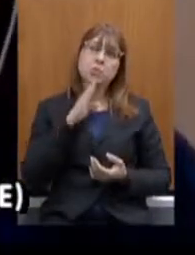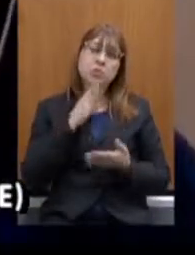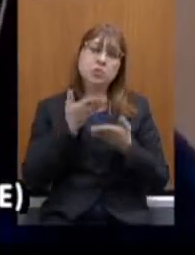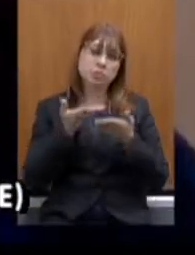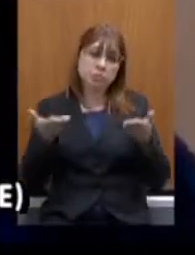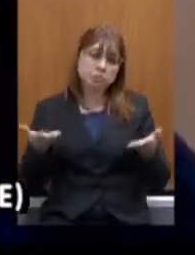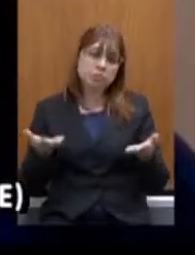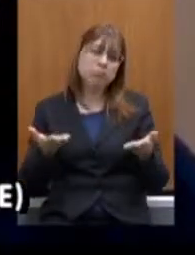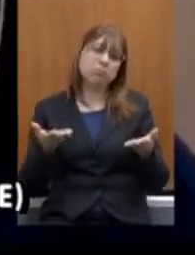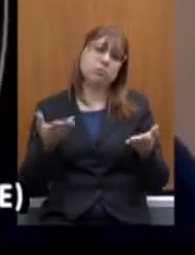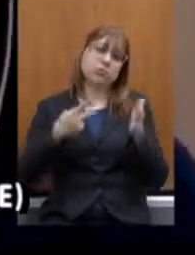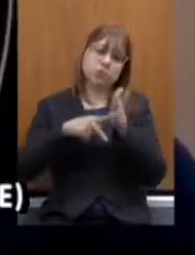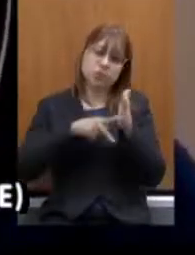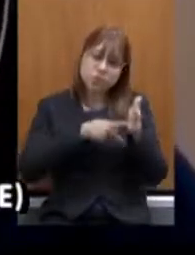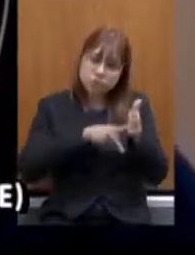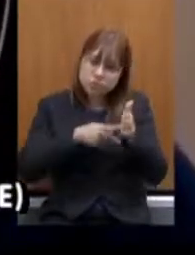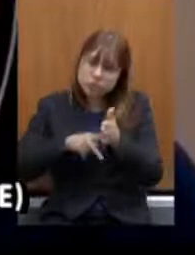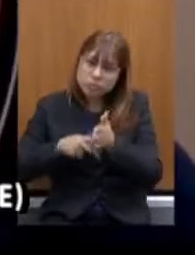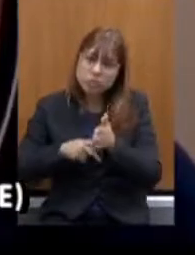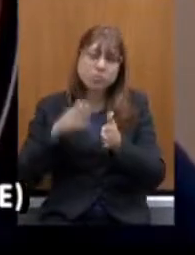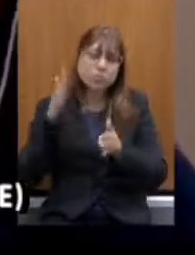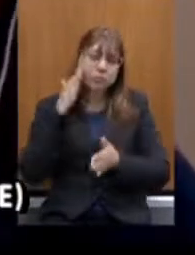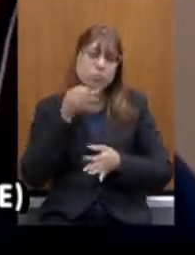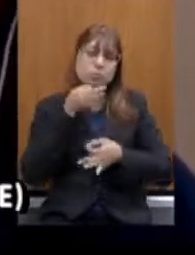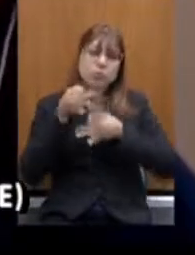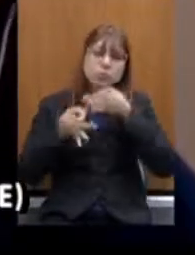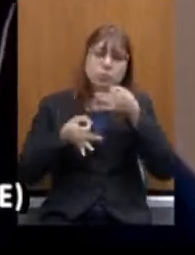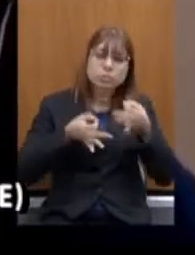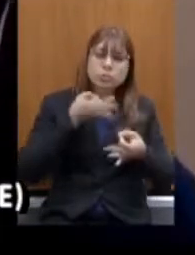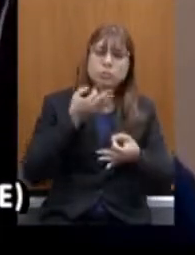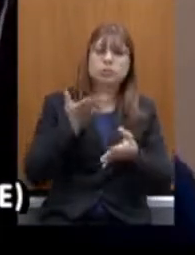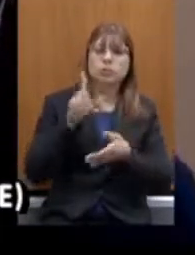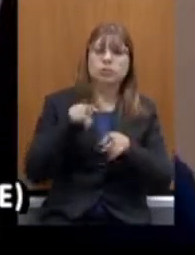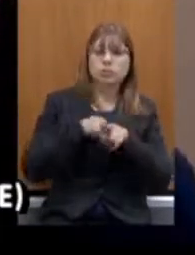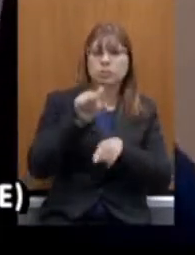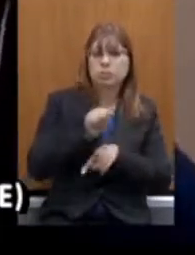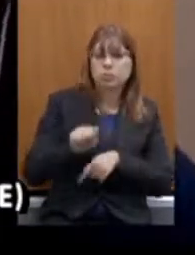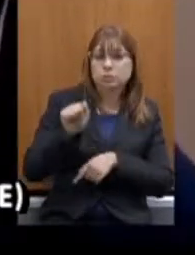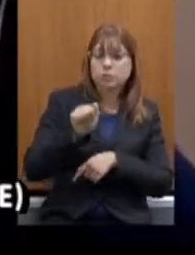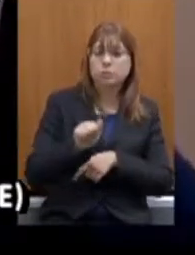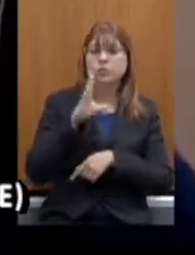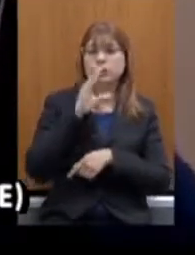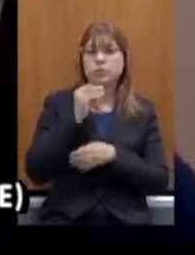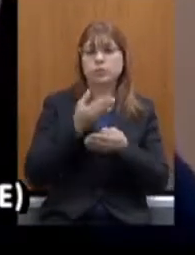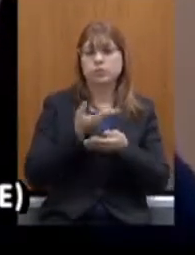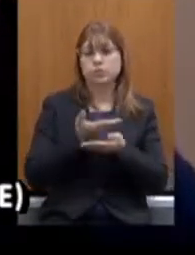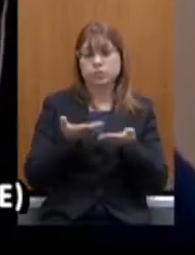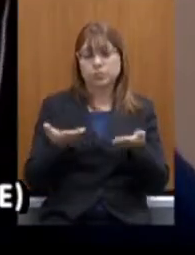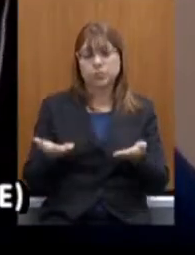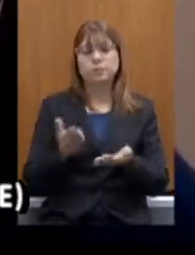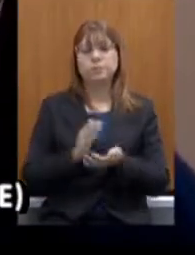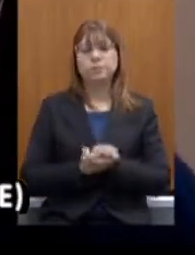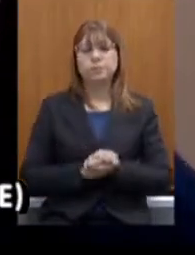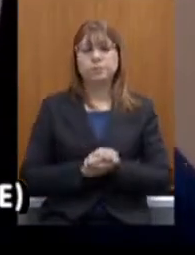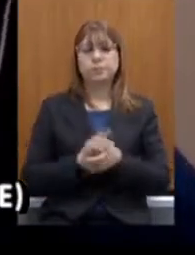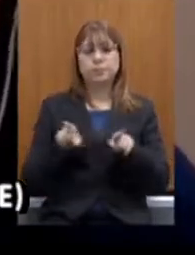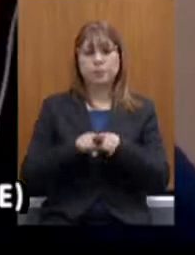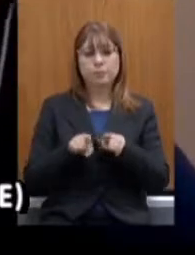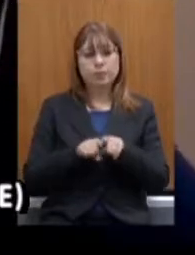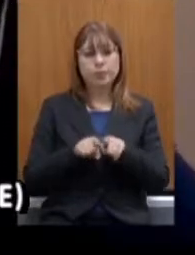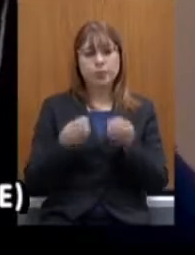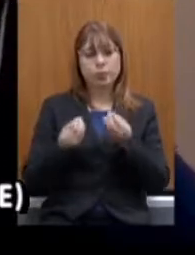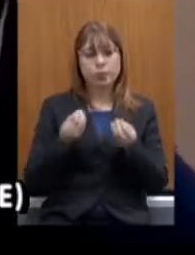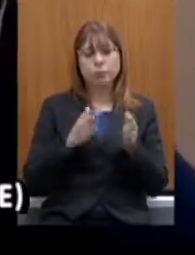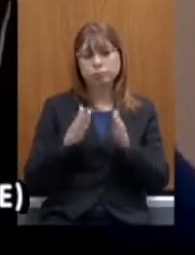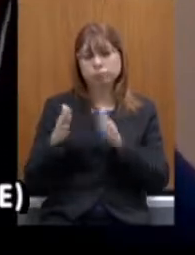publicamente todos os sindicatos associações dos servidores a suspensão da tramitação desse projeto de